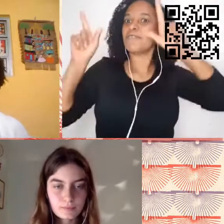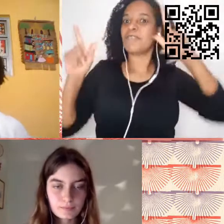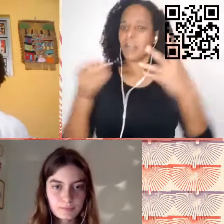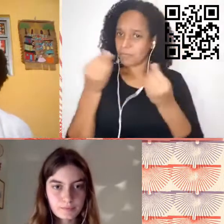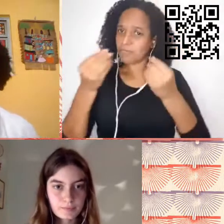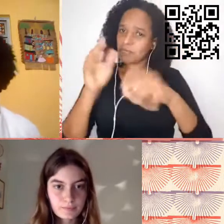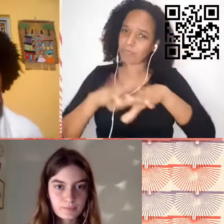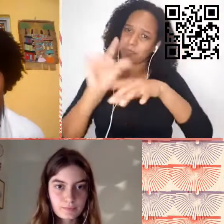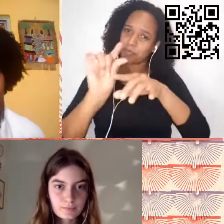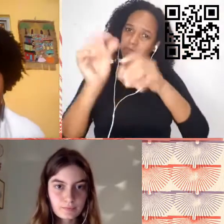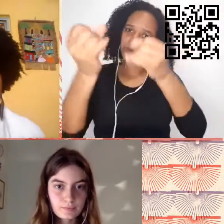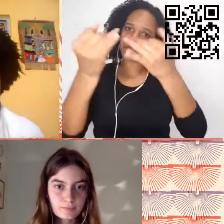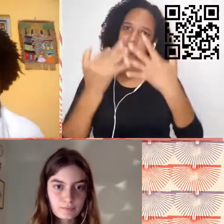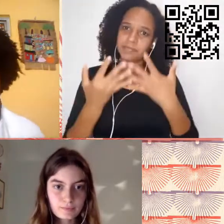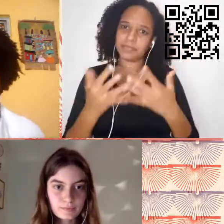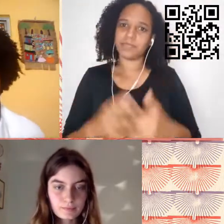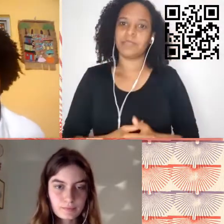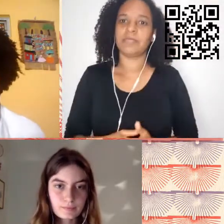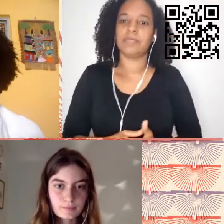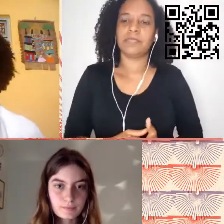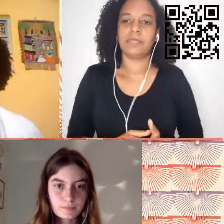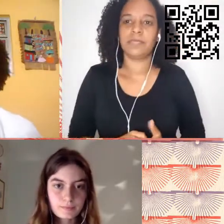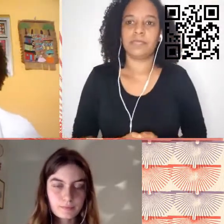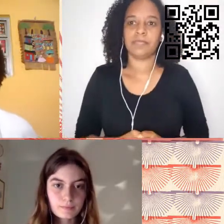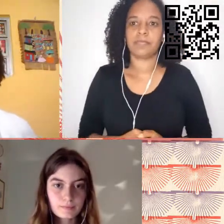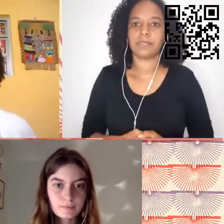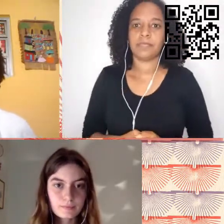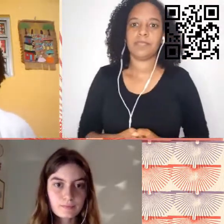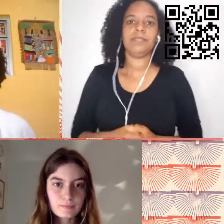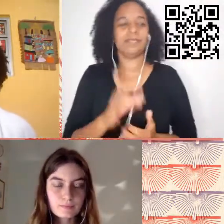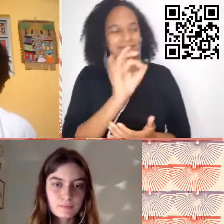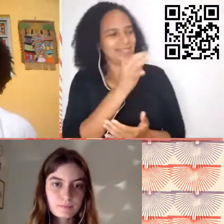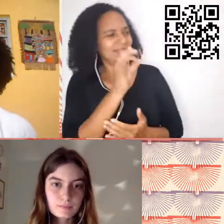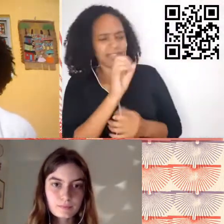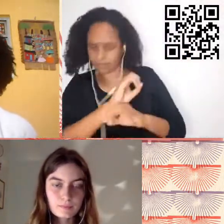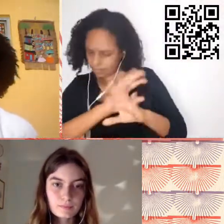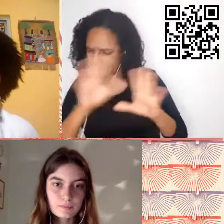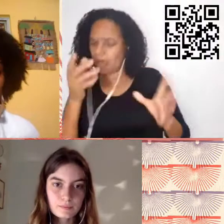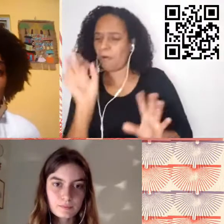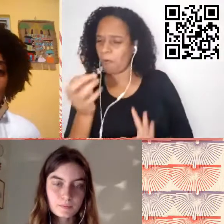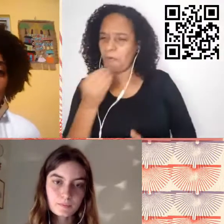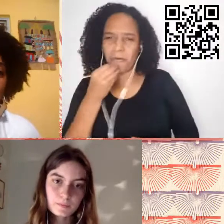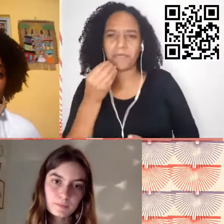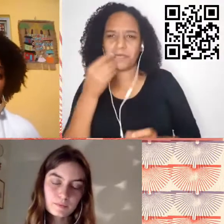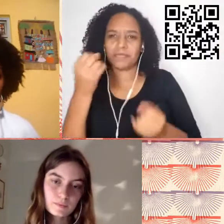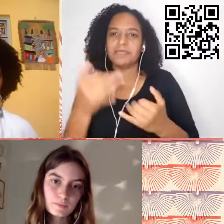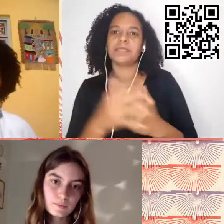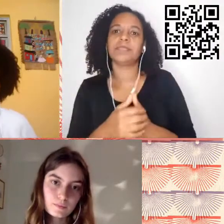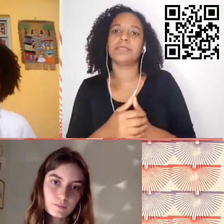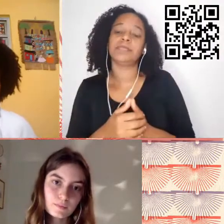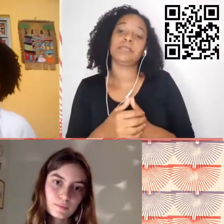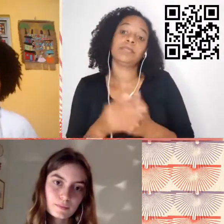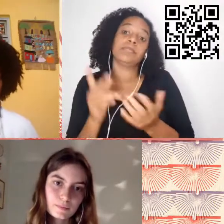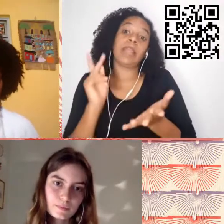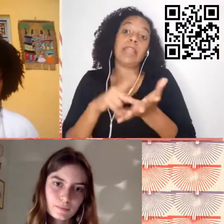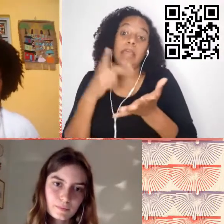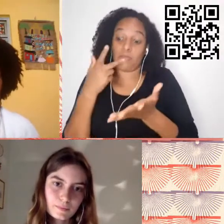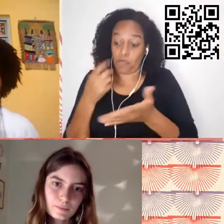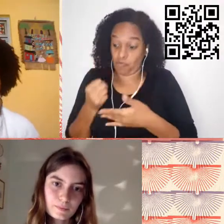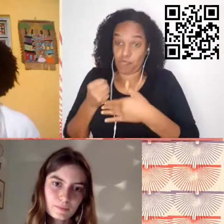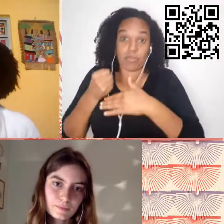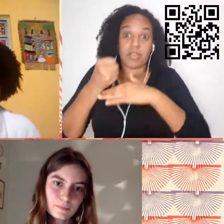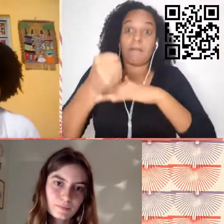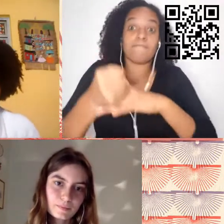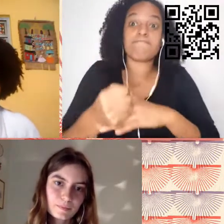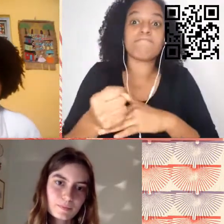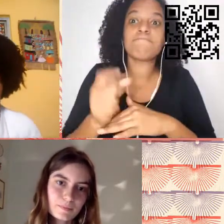pouco sobre isso. Claro, claro. Na verdade, assim, a gente não é levada, né? A